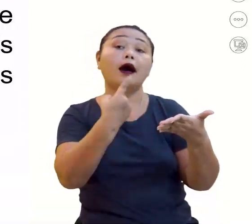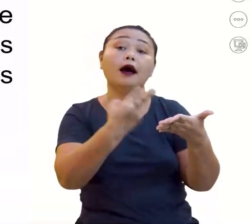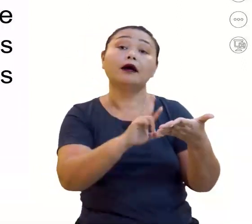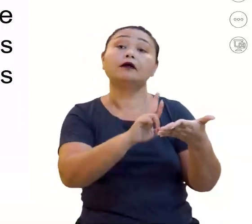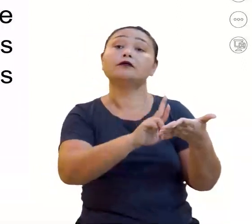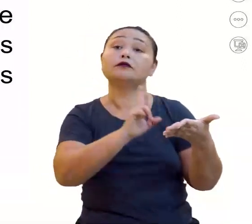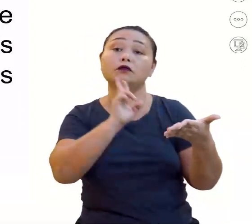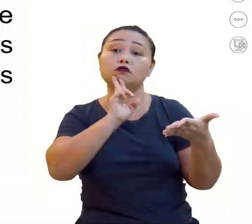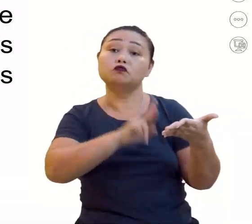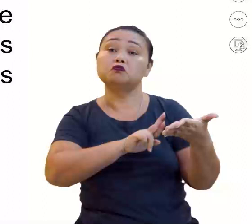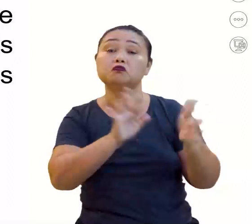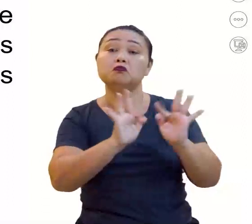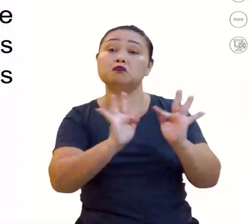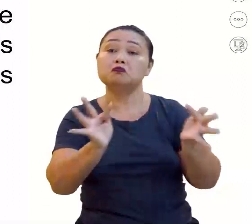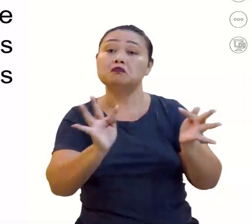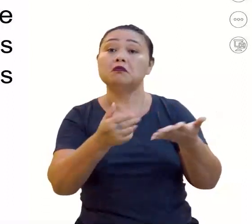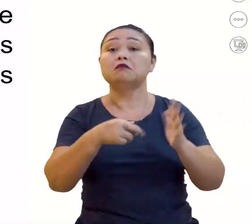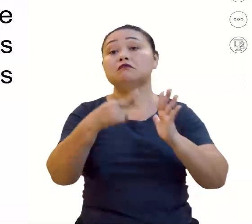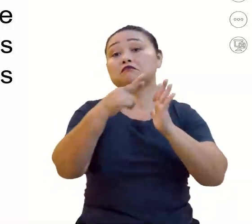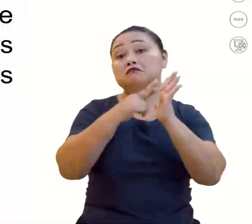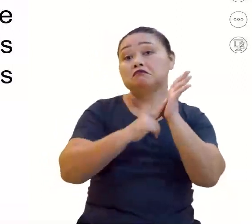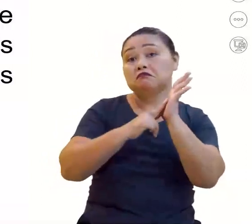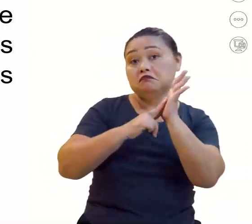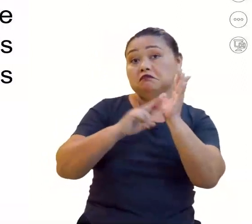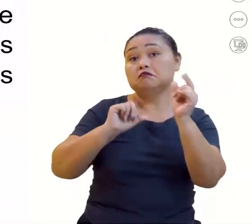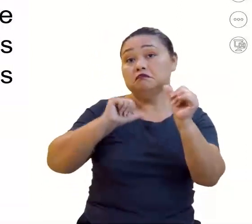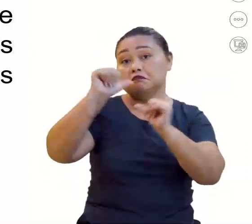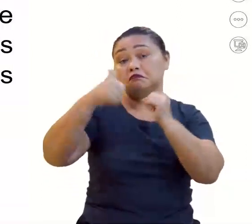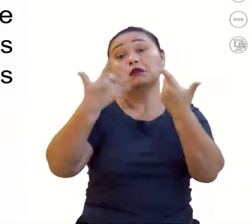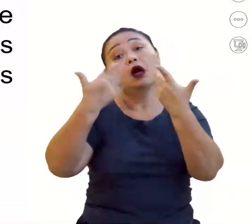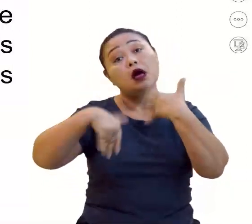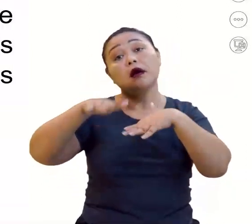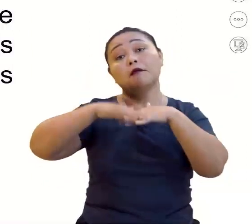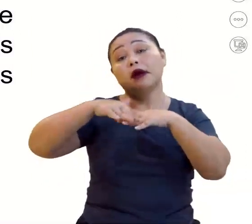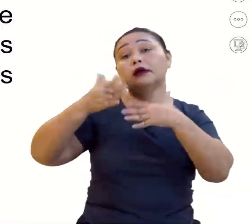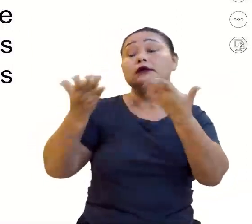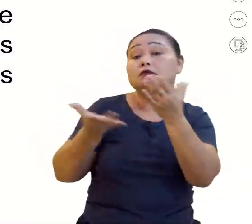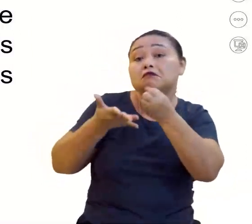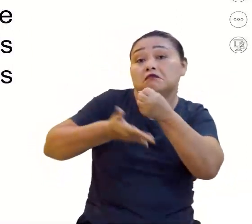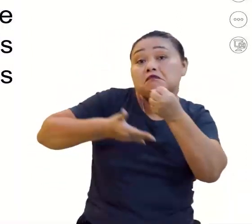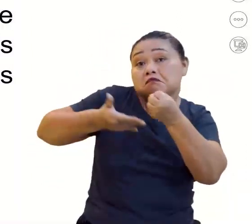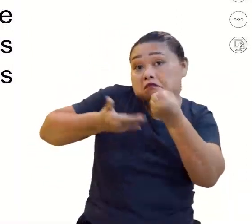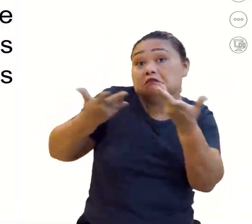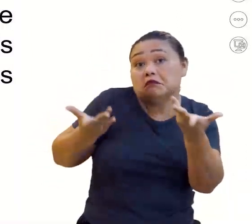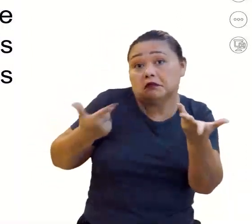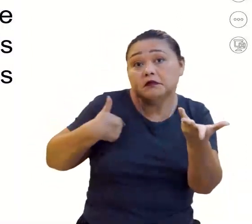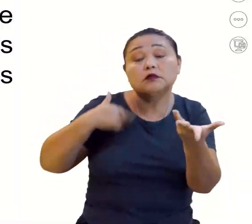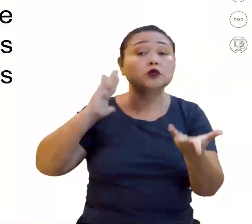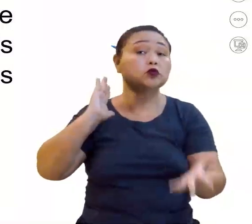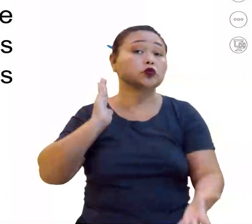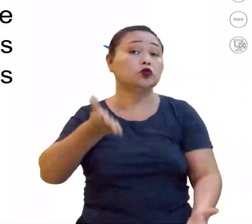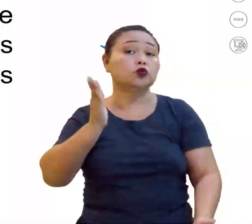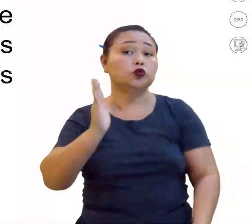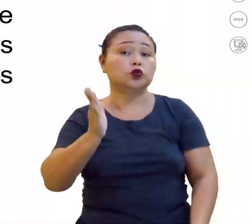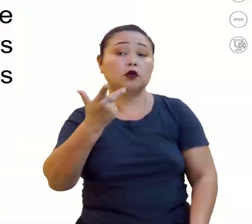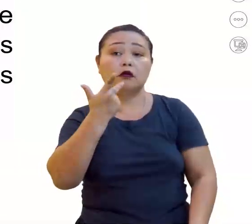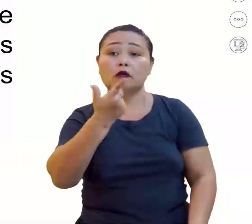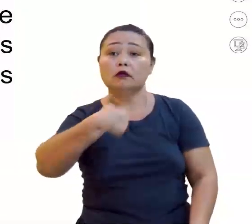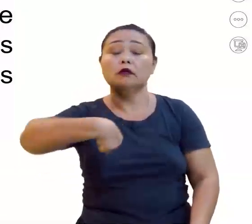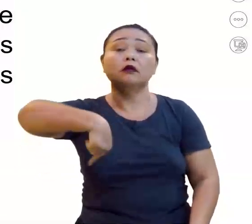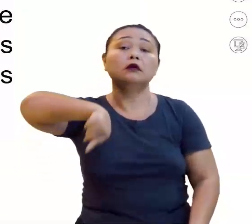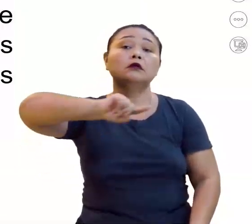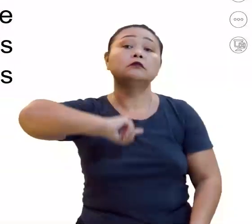com uma simples regra de 3, que é a nossa matemática básica. É o que a gente já sempre fala para vocês aqui,